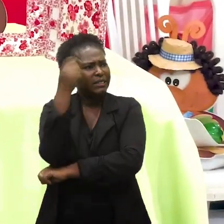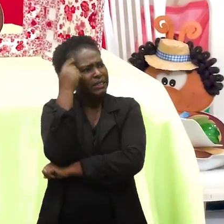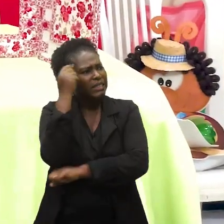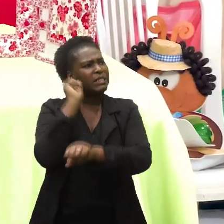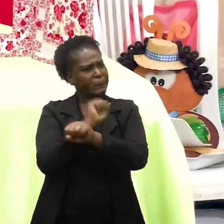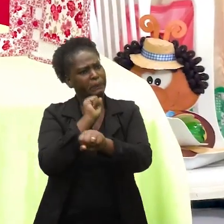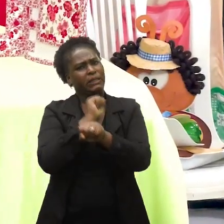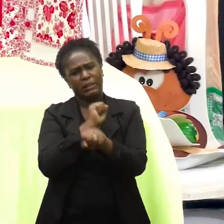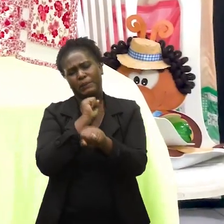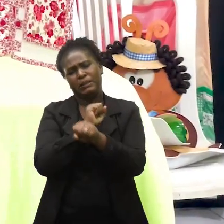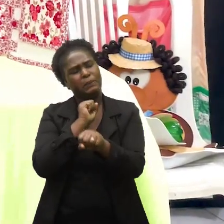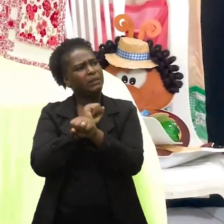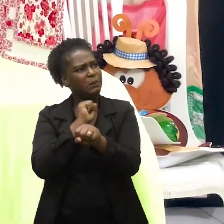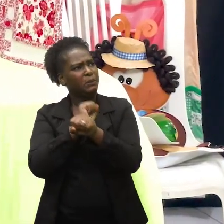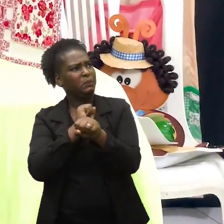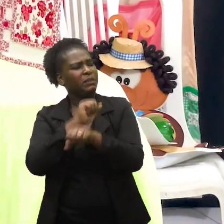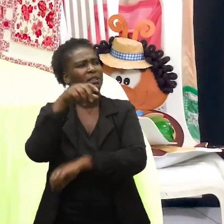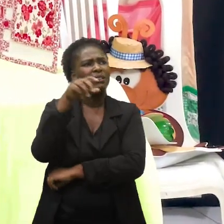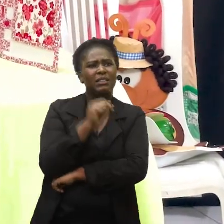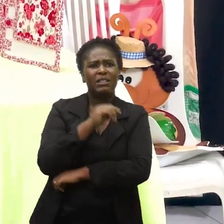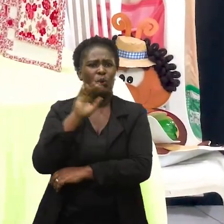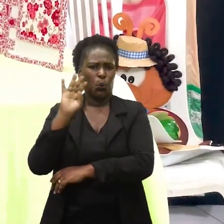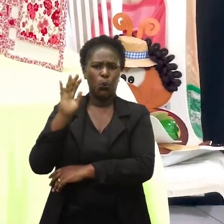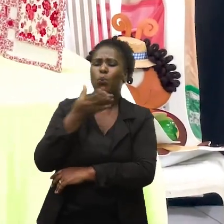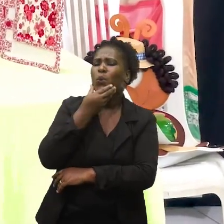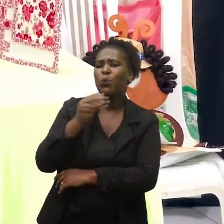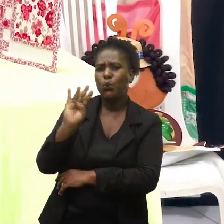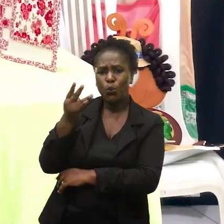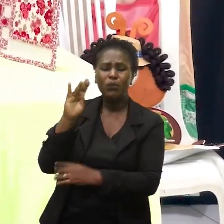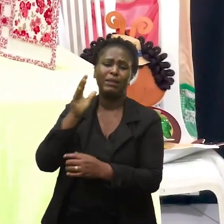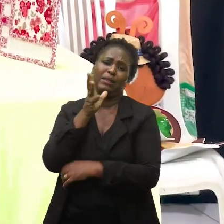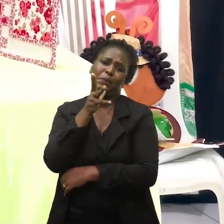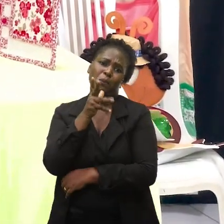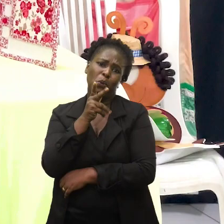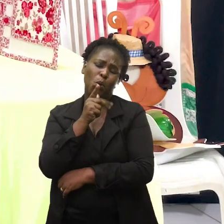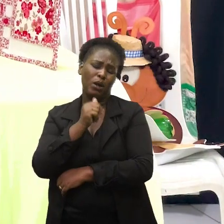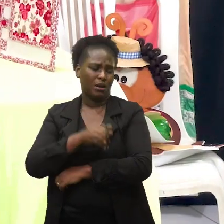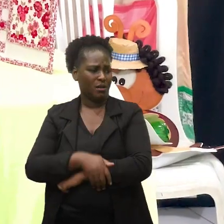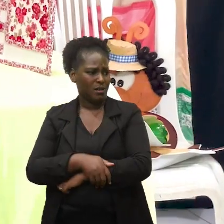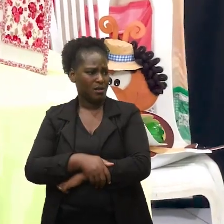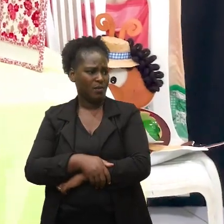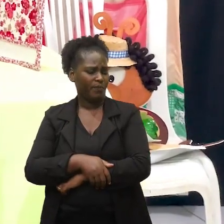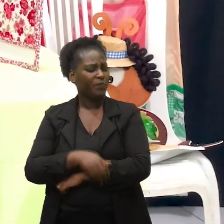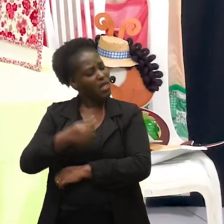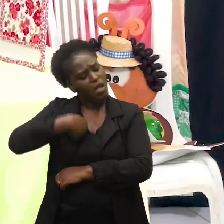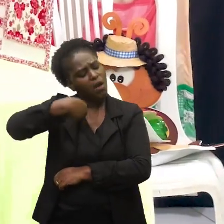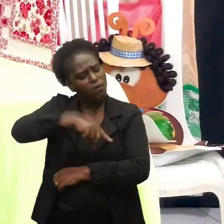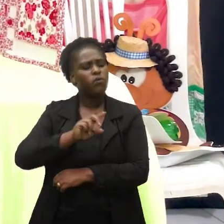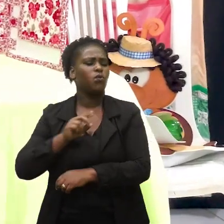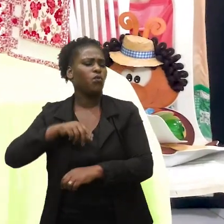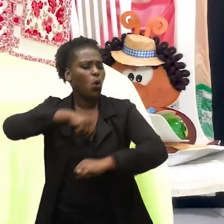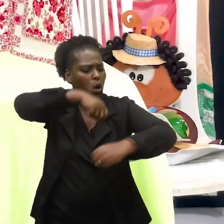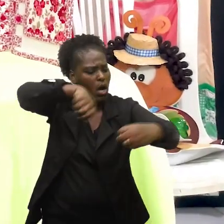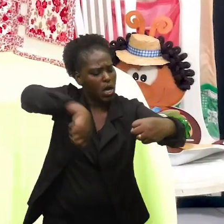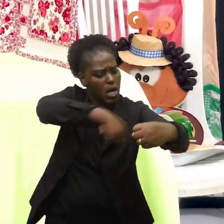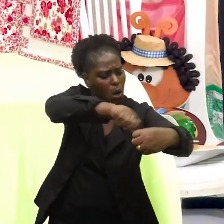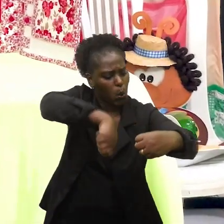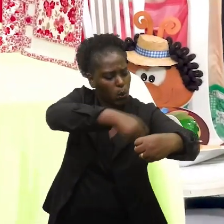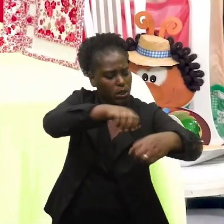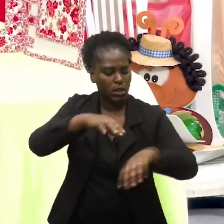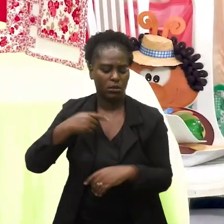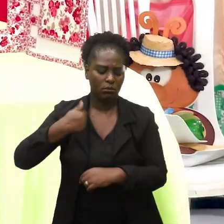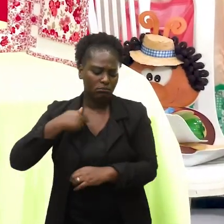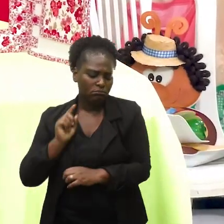ela foi até a cozinha e viu uma coisa que não queria ver. O noivo